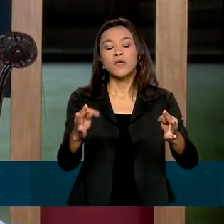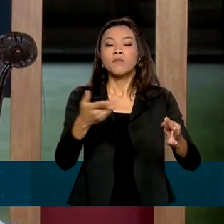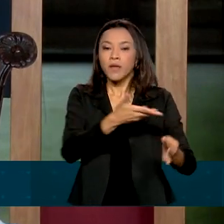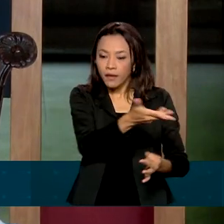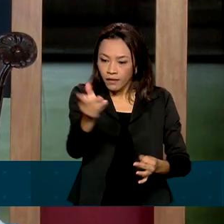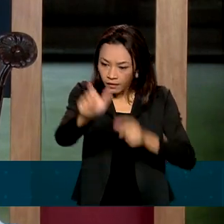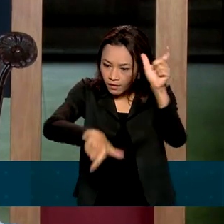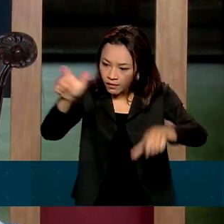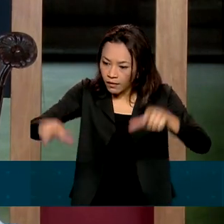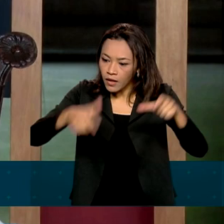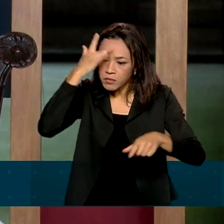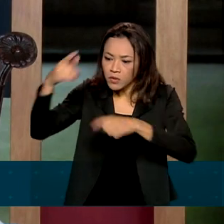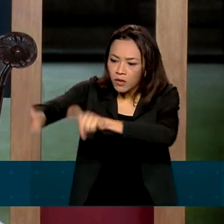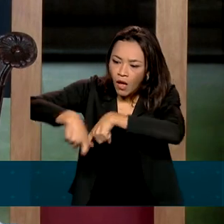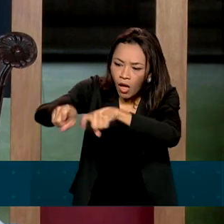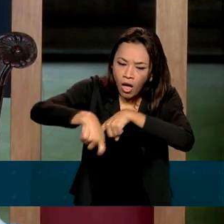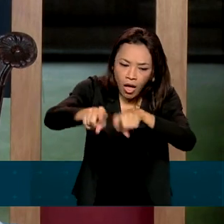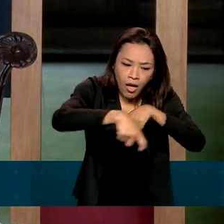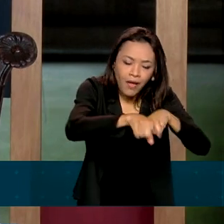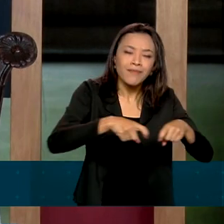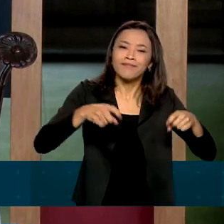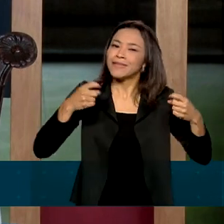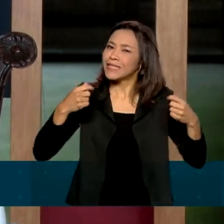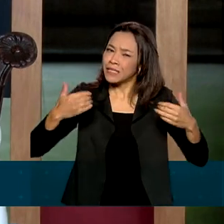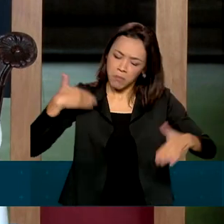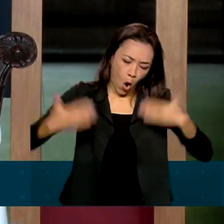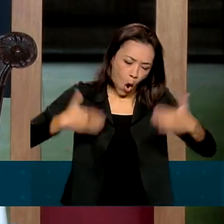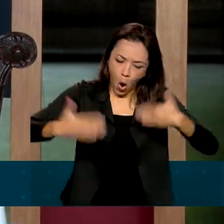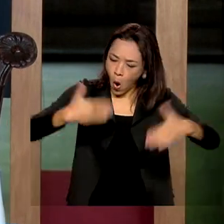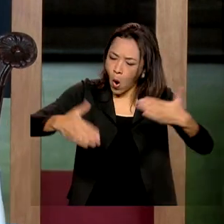produtores rurais produzam de maneira cada vez mais sustentável. Então,